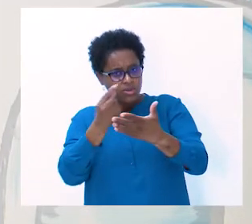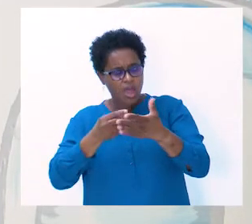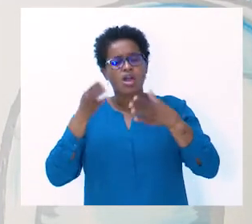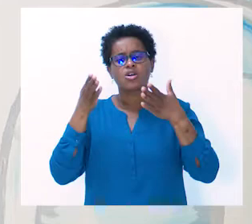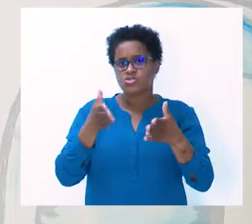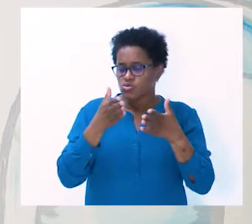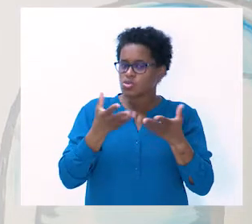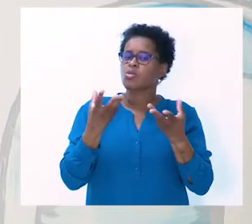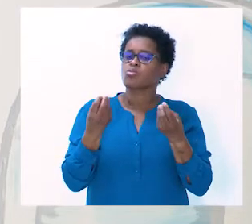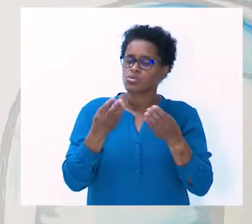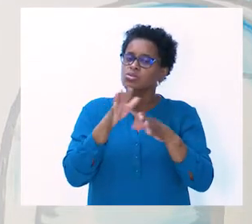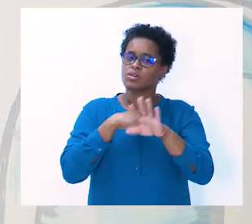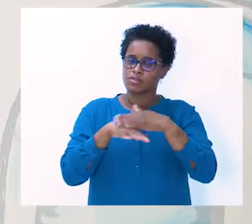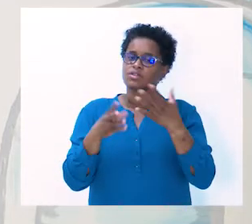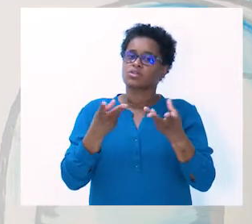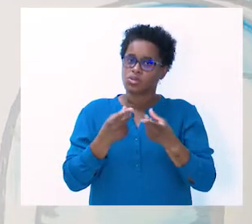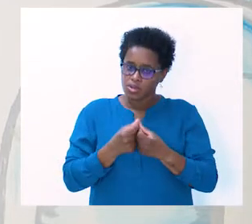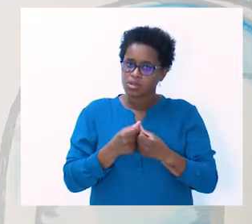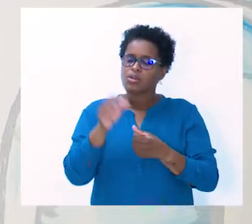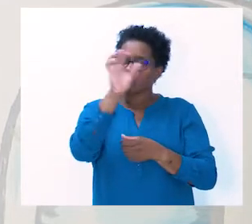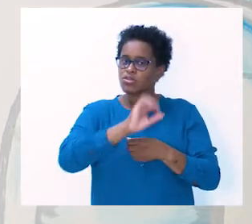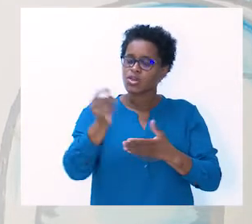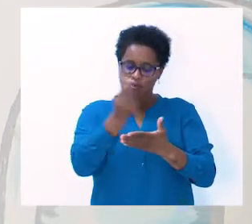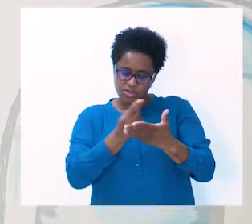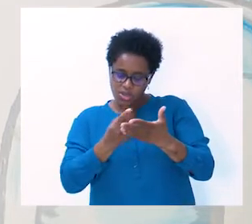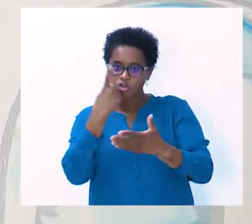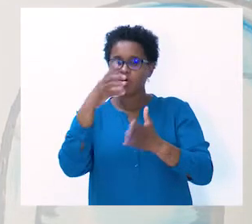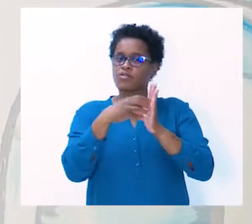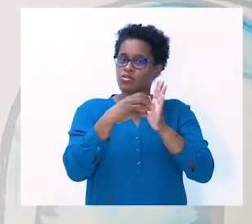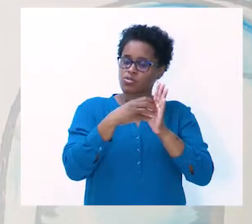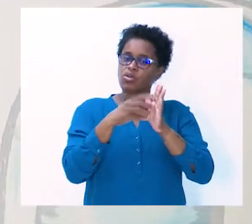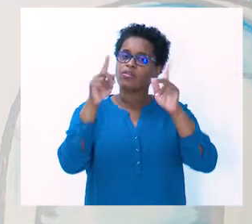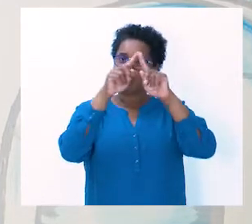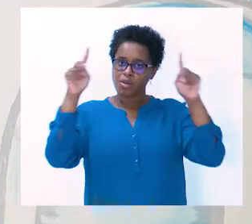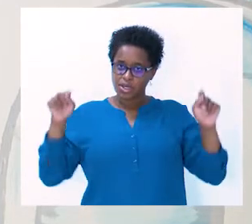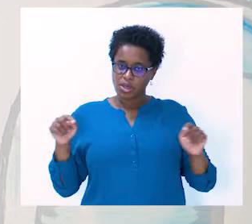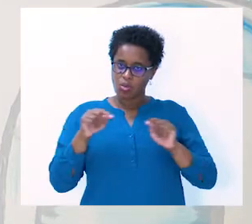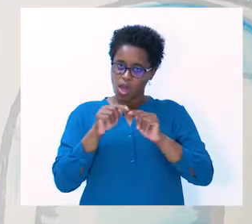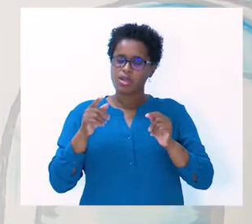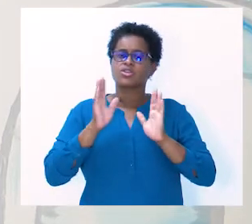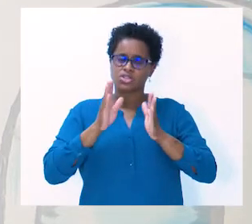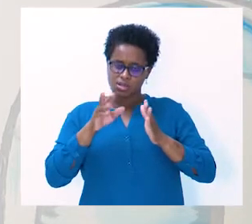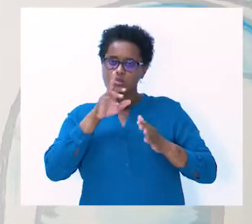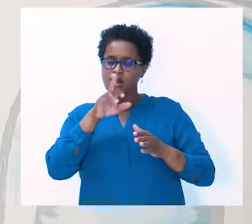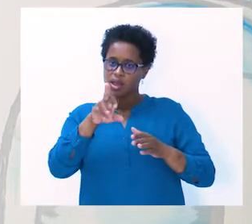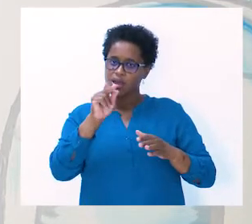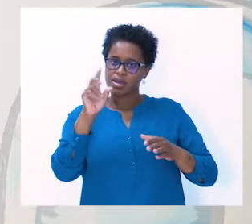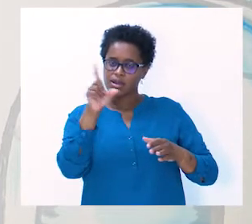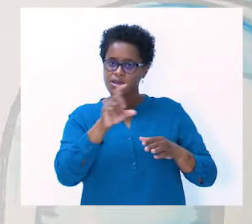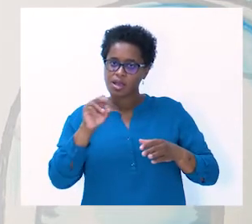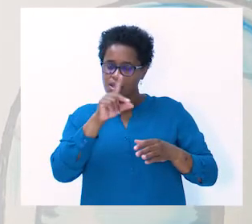esquema, ajuda na resolução. Então, vocês vão desenhar uma figura de forma retangular e já tem a